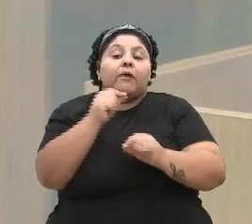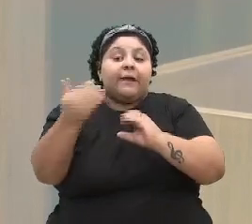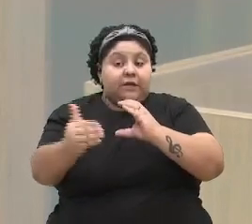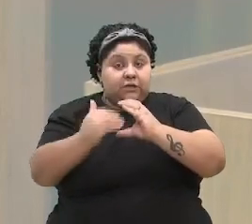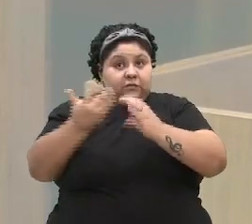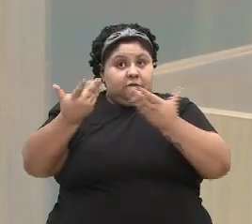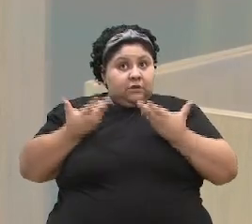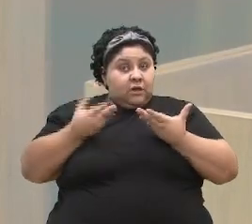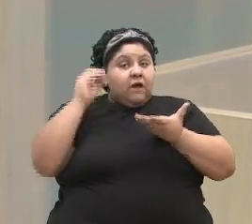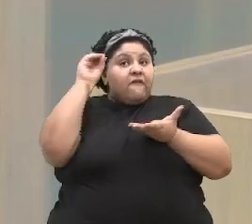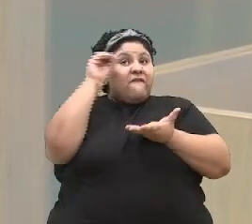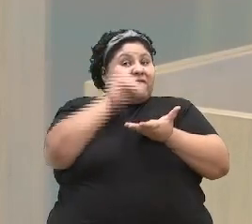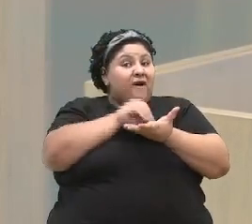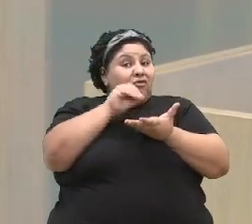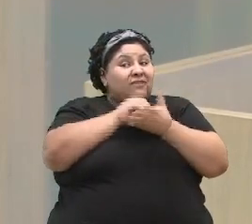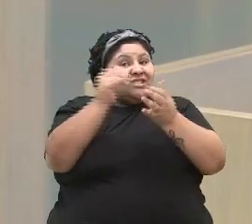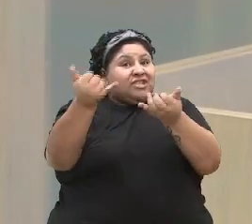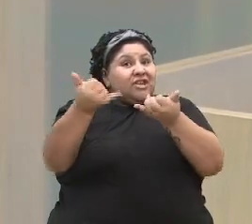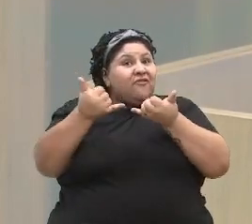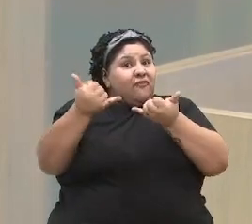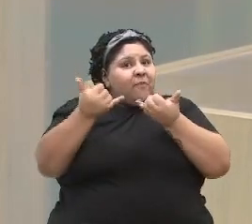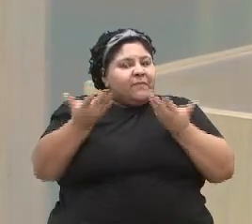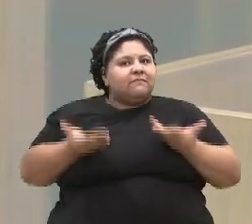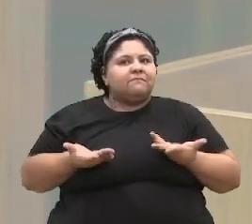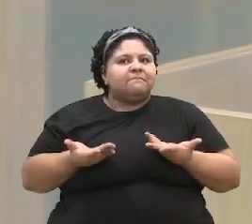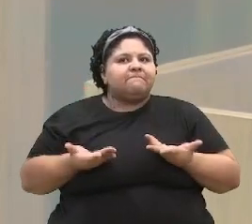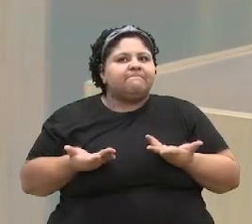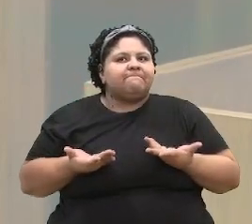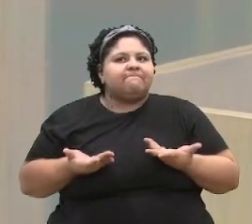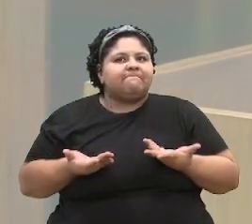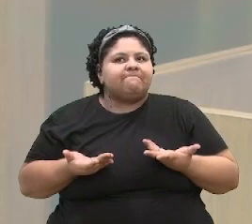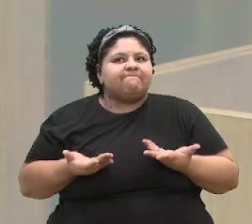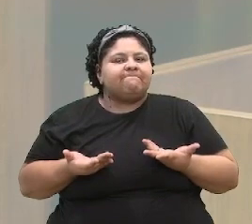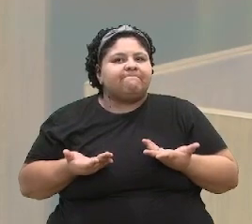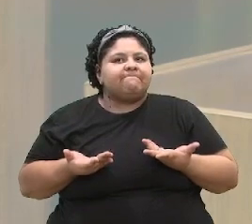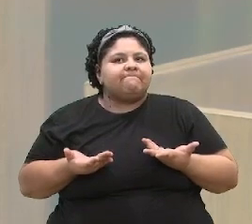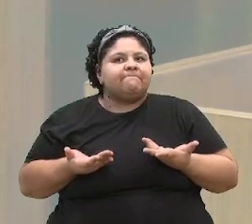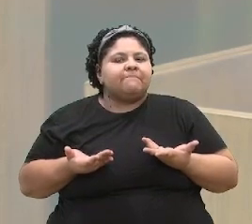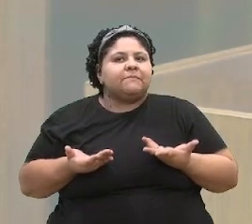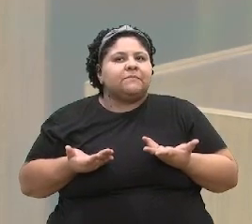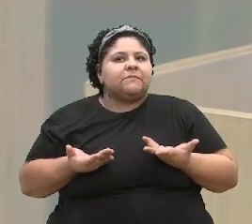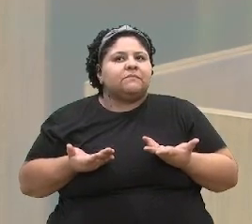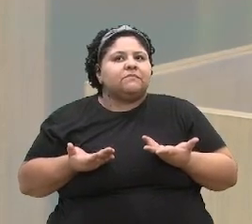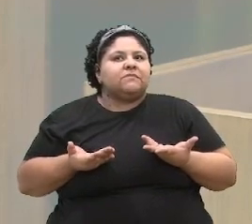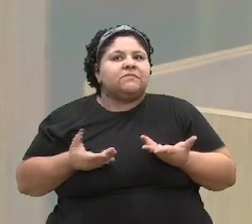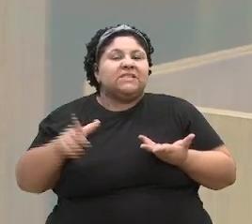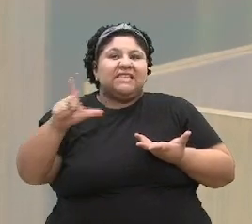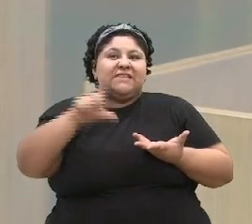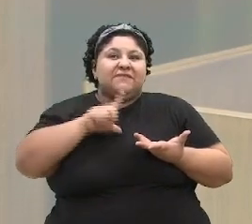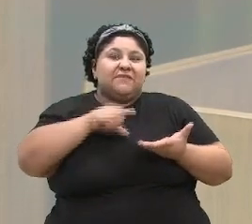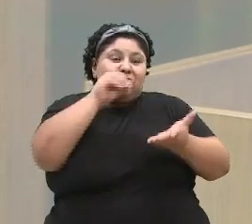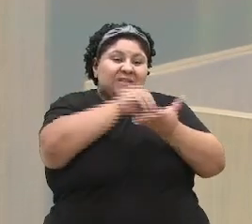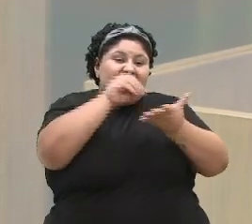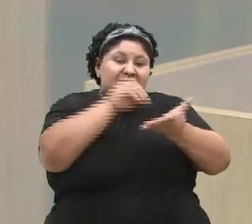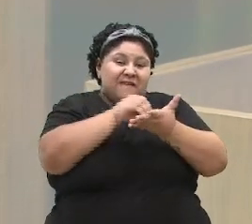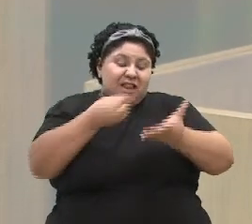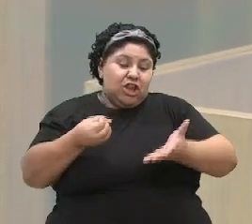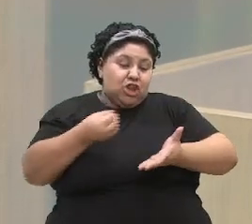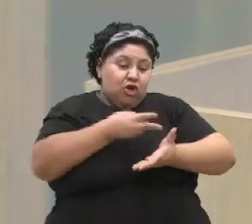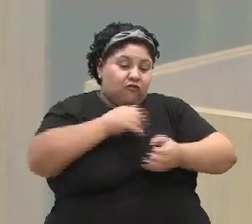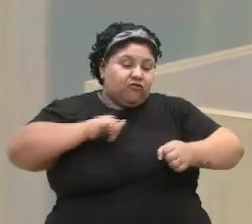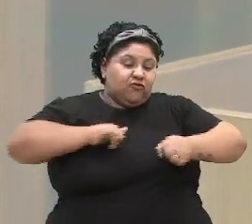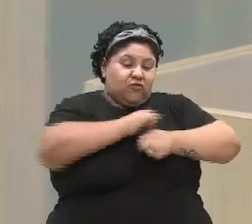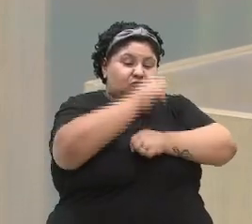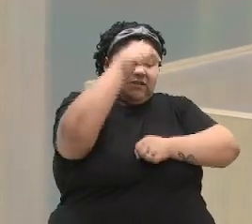foi falta de informações que aonde restringiram novos e possíveis voos para Caxias do